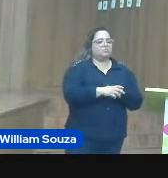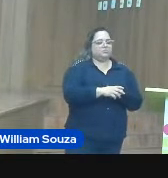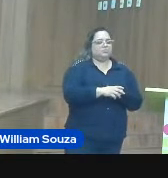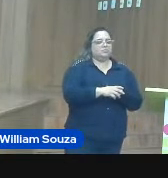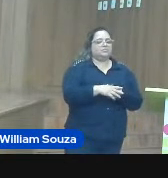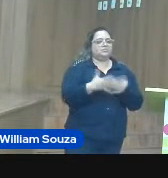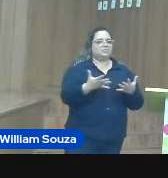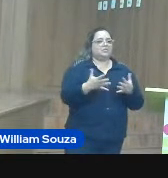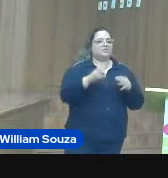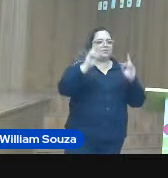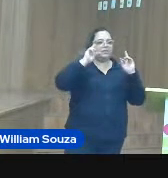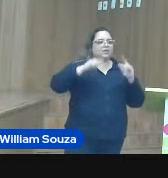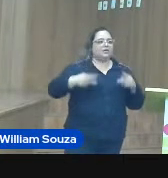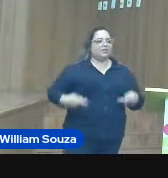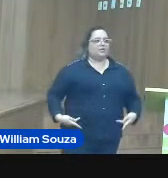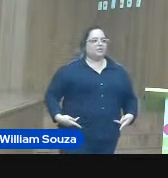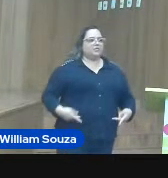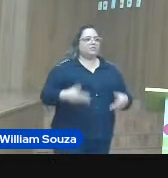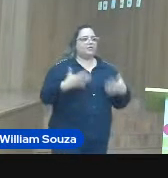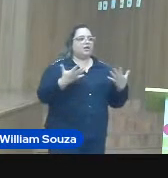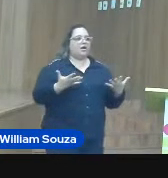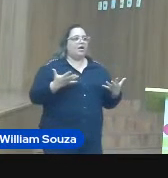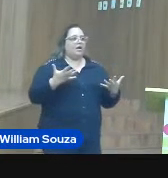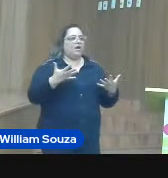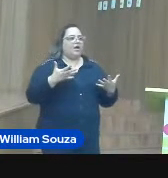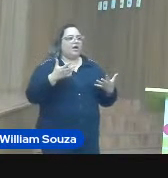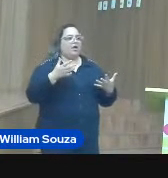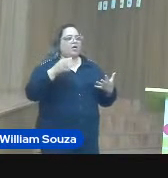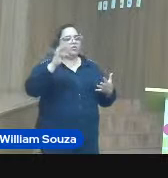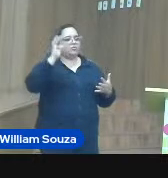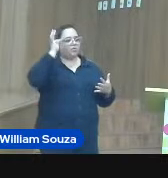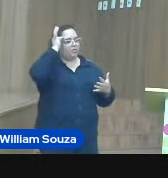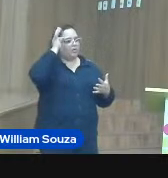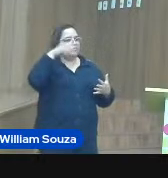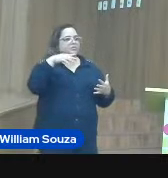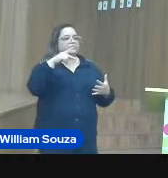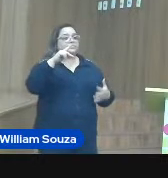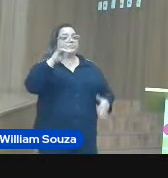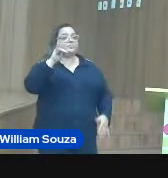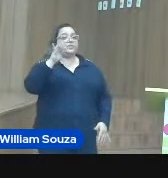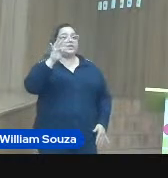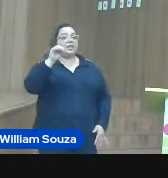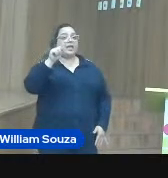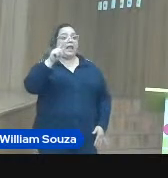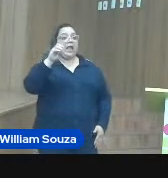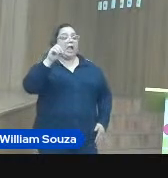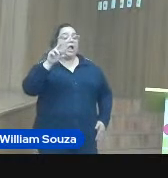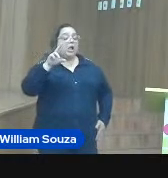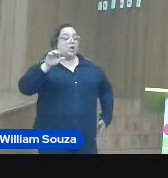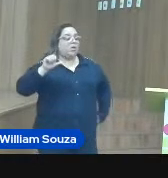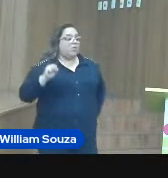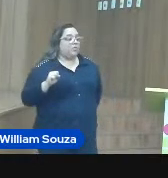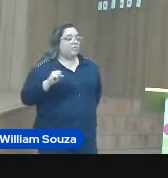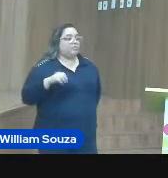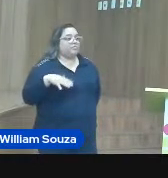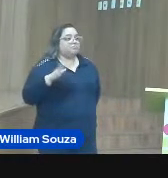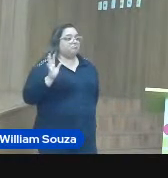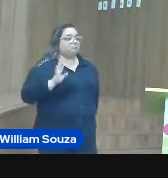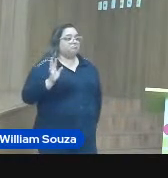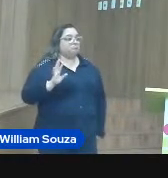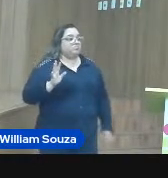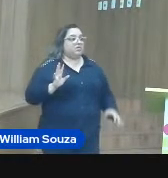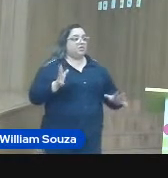se, sei lá, o Teorema de Pitágoras. Ninguém inventou o Teorema de Pitágoras. Ele já